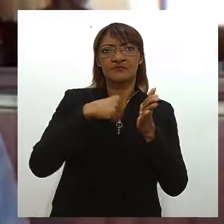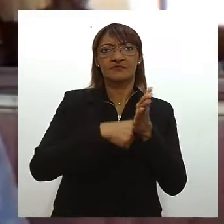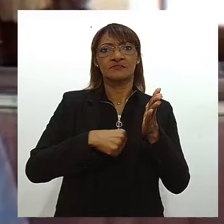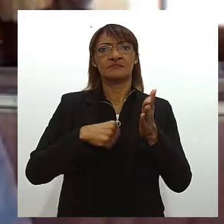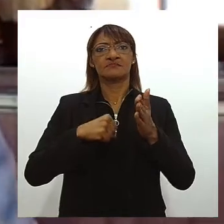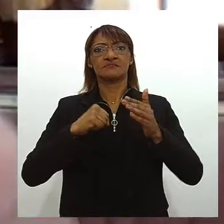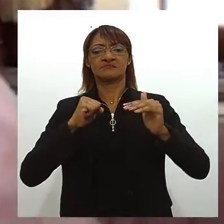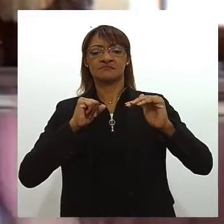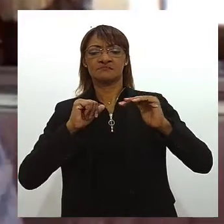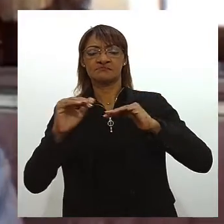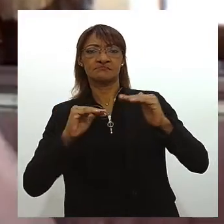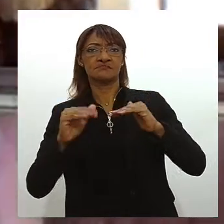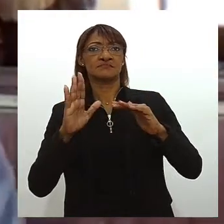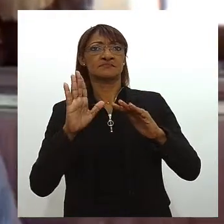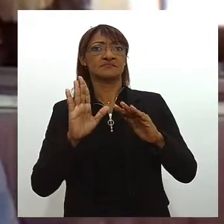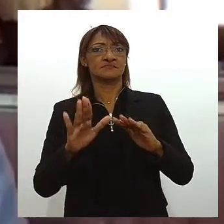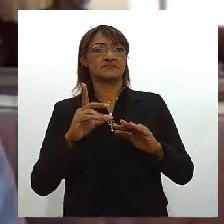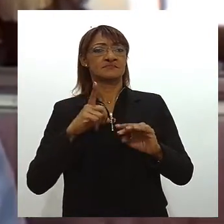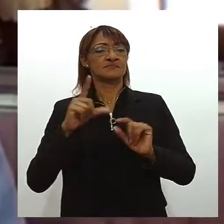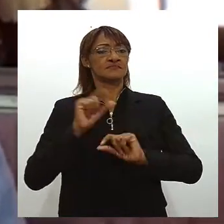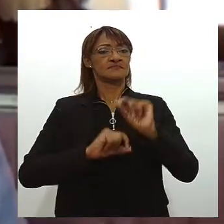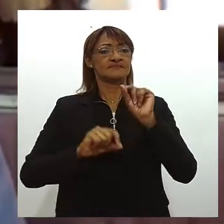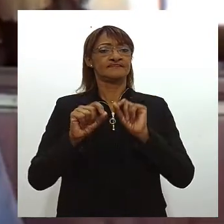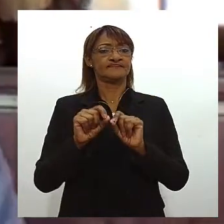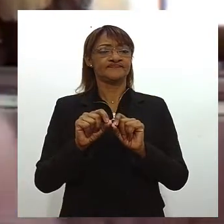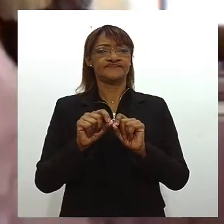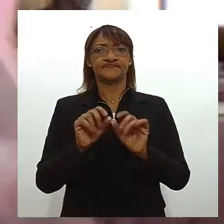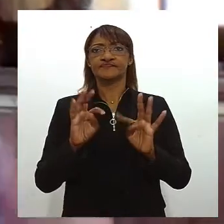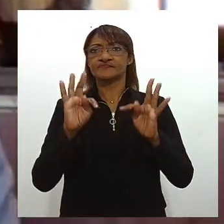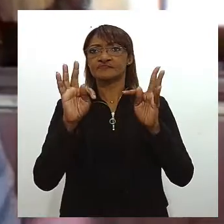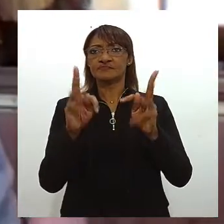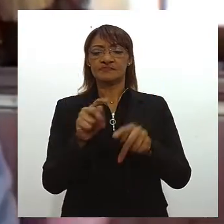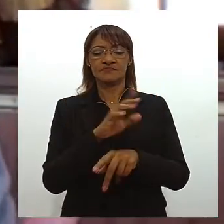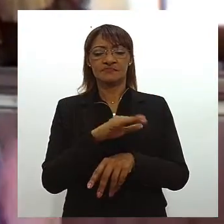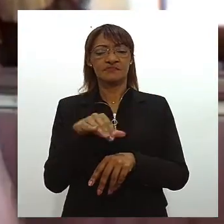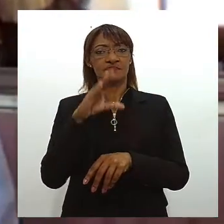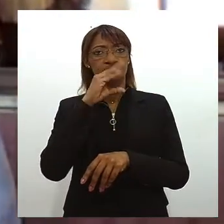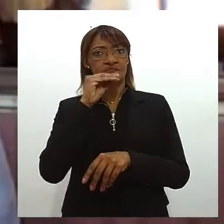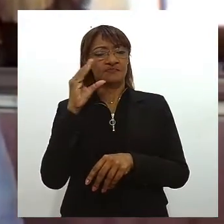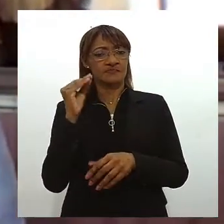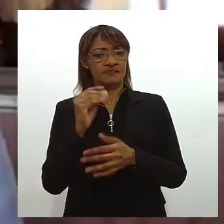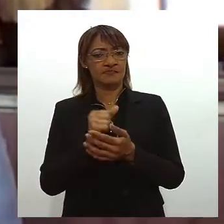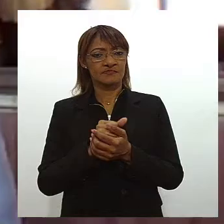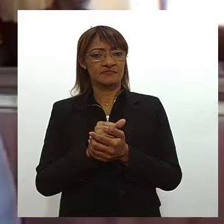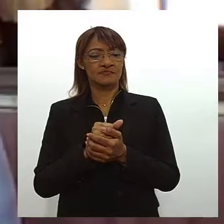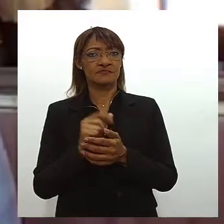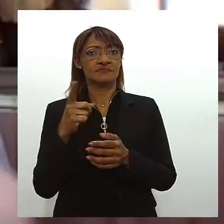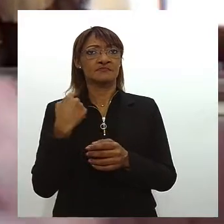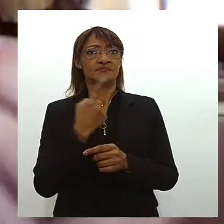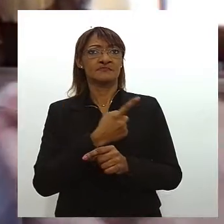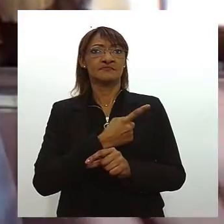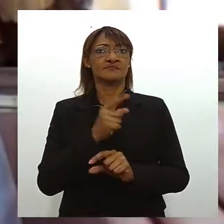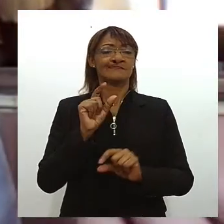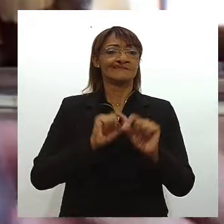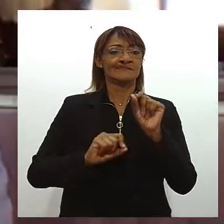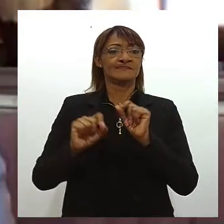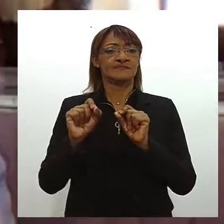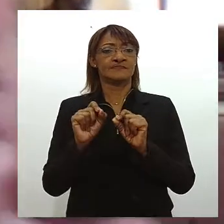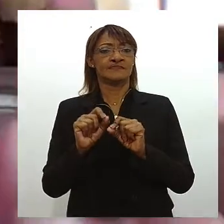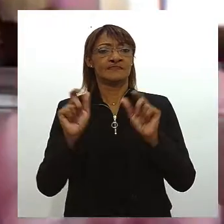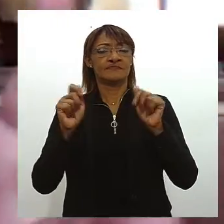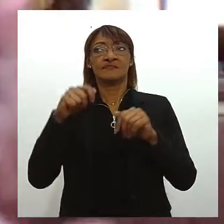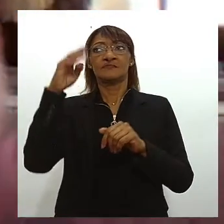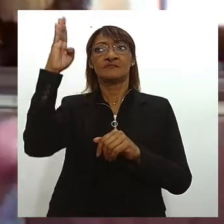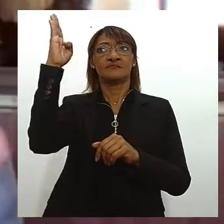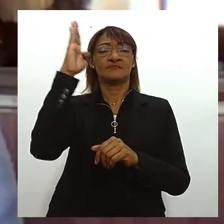direta com a participação das crianças e dos adolescentes, foram contribuindo para que nós instrumentalizássemos o Brasil